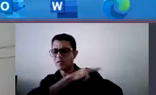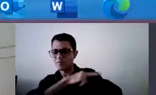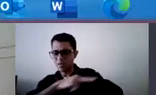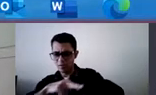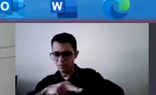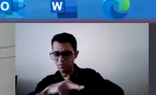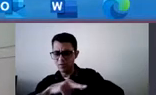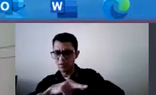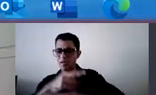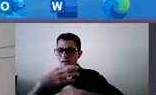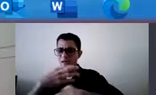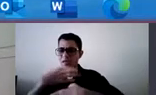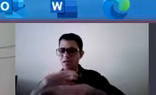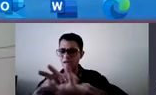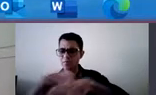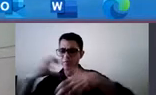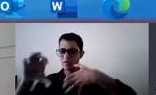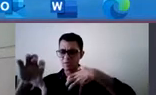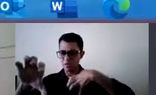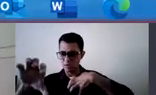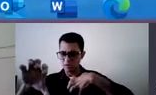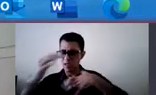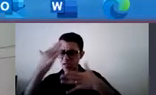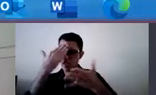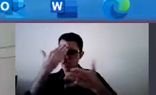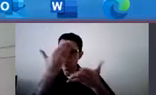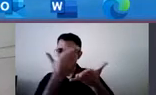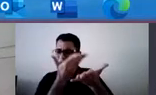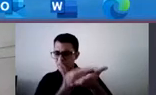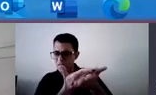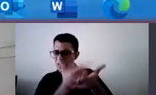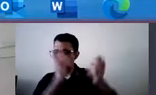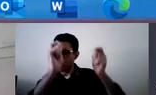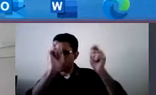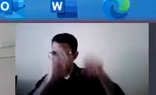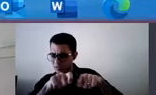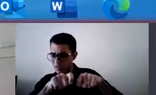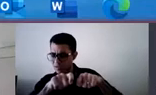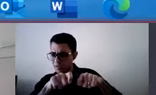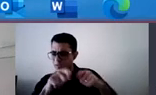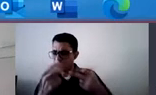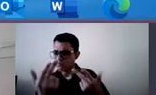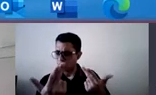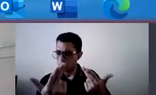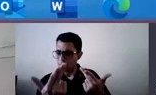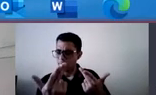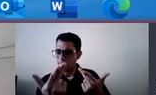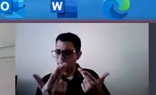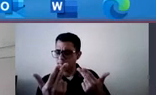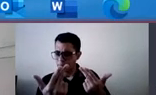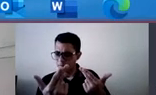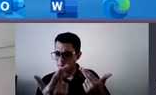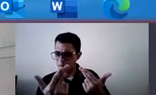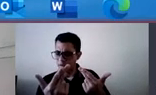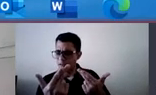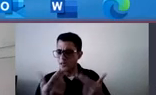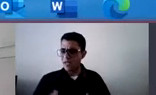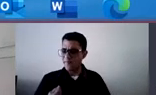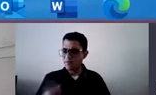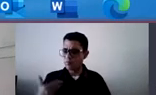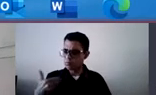Respeito. Gente, respeito é uma competência, como nós comentamos, vai para a vida